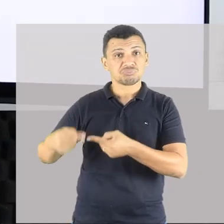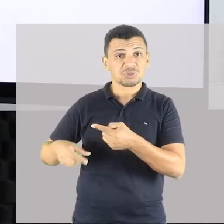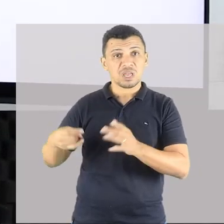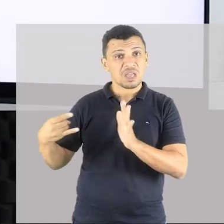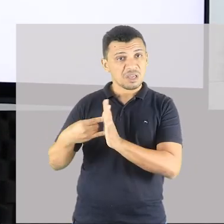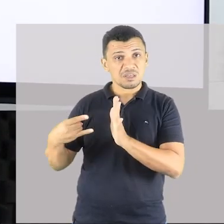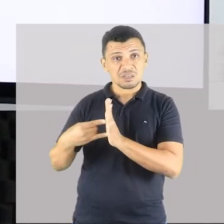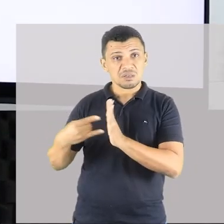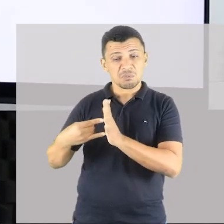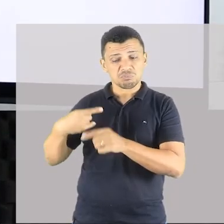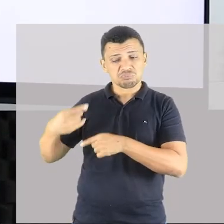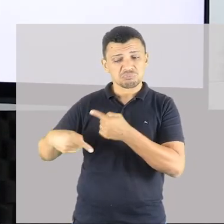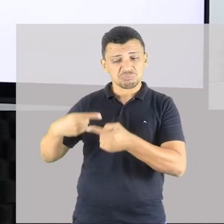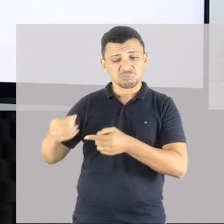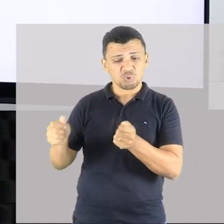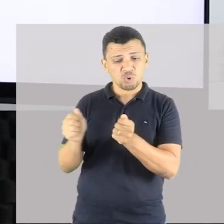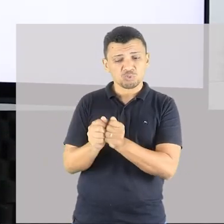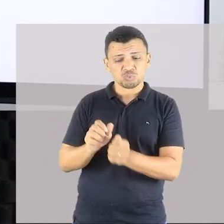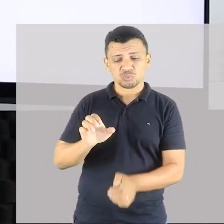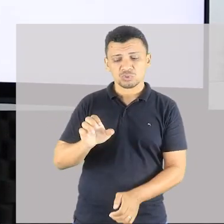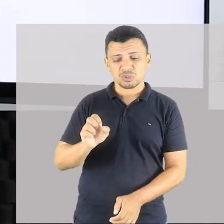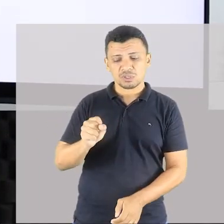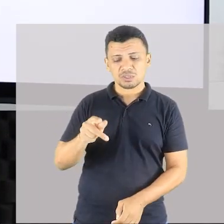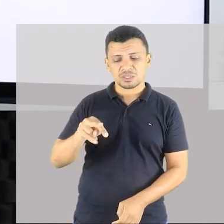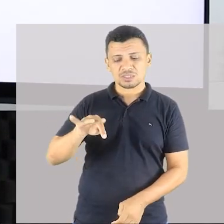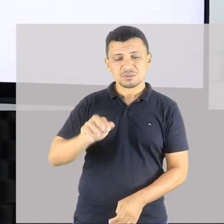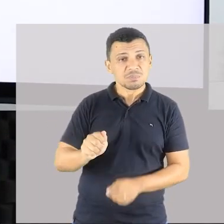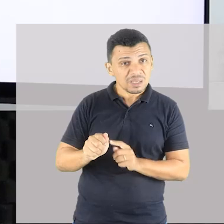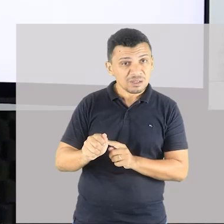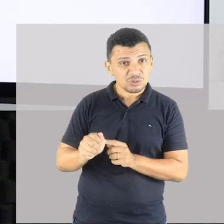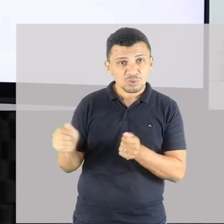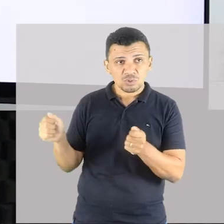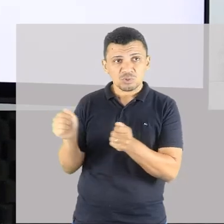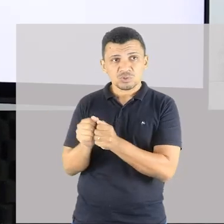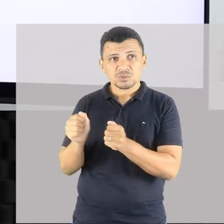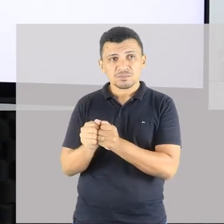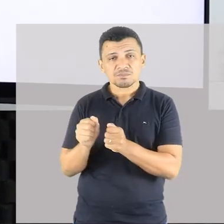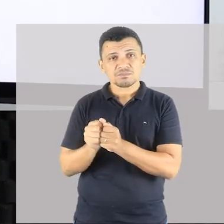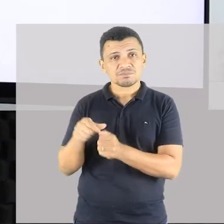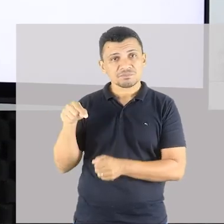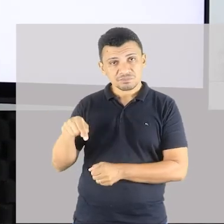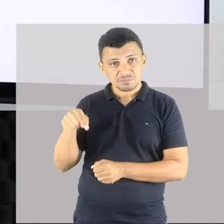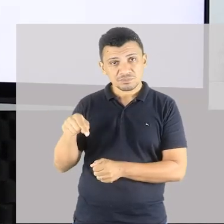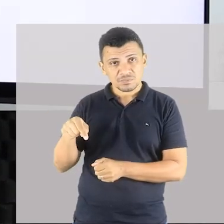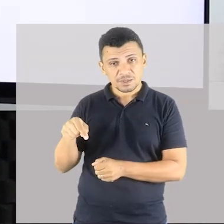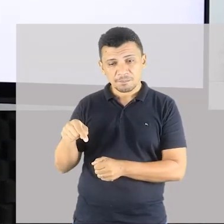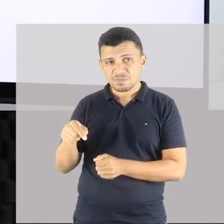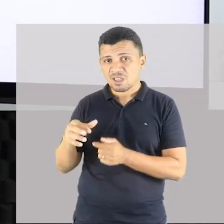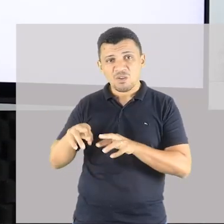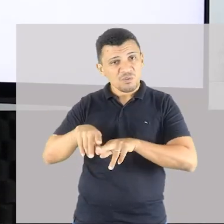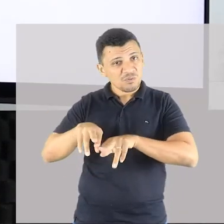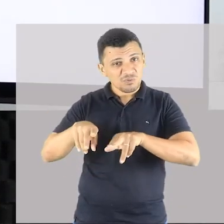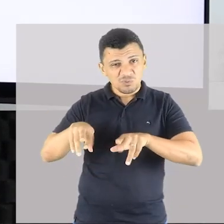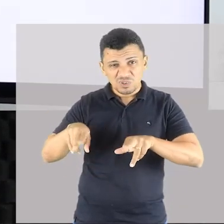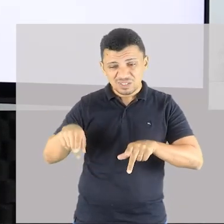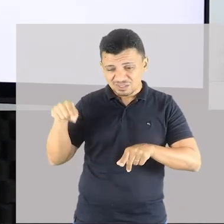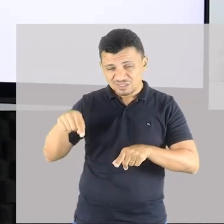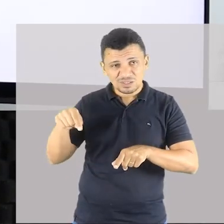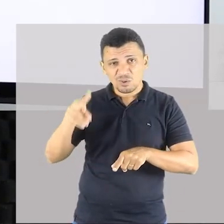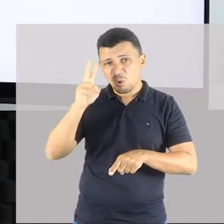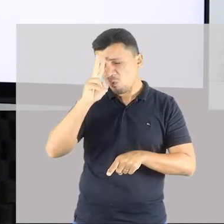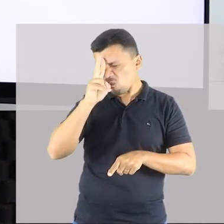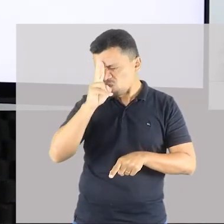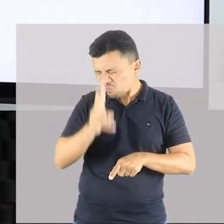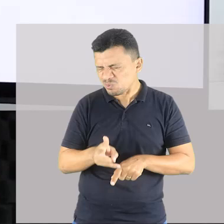com espiras, e essas espiras juntas, as espiras que se coloca, gente, várias espiras para dar